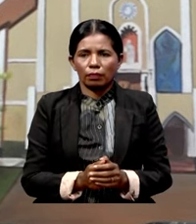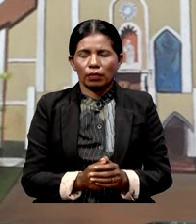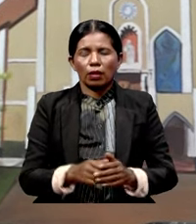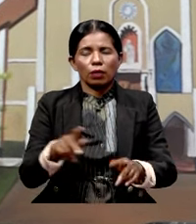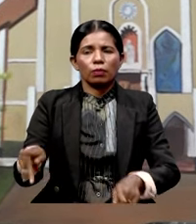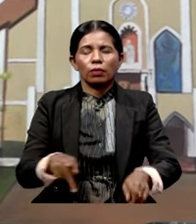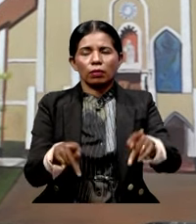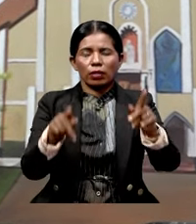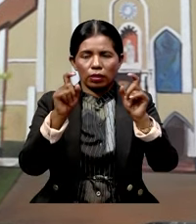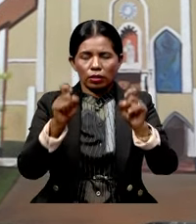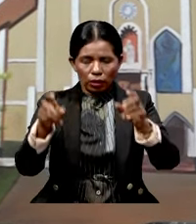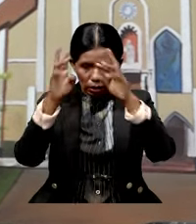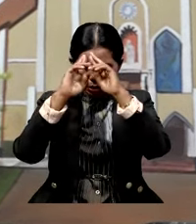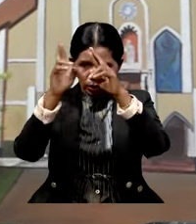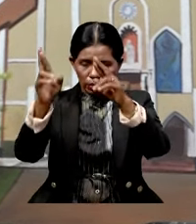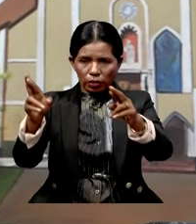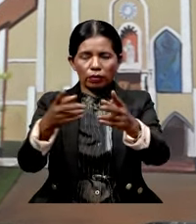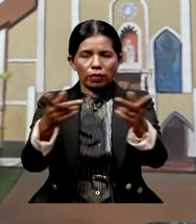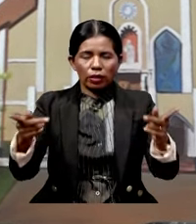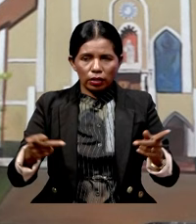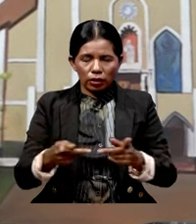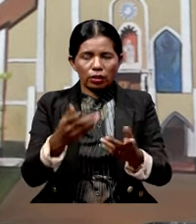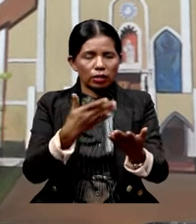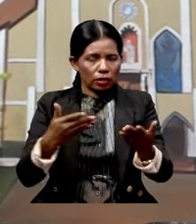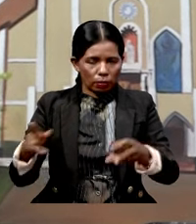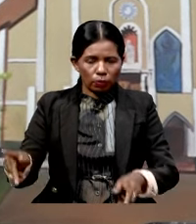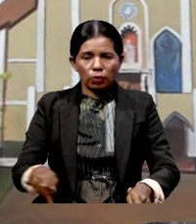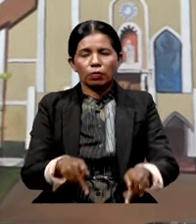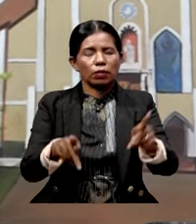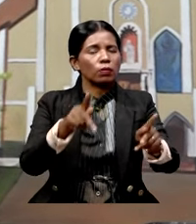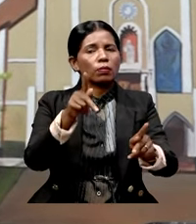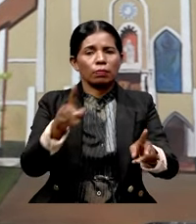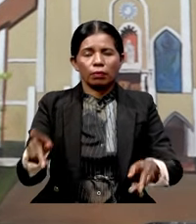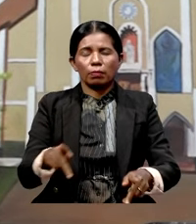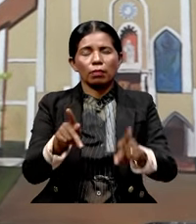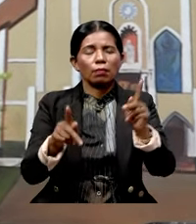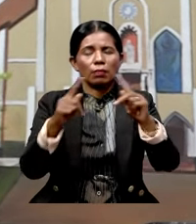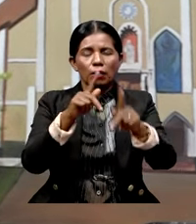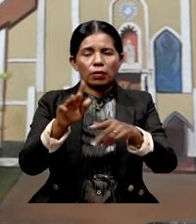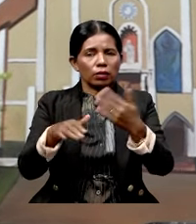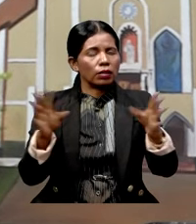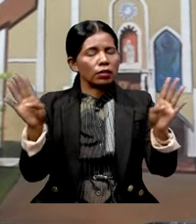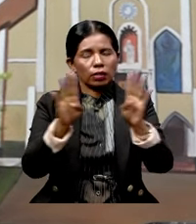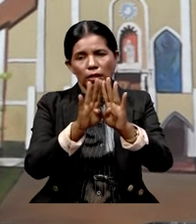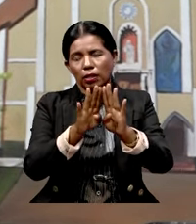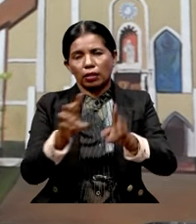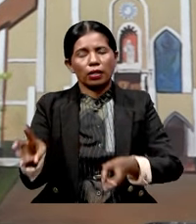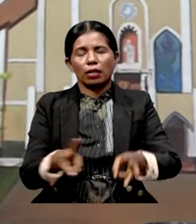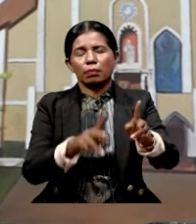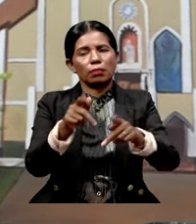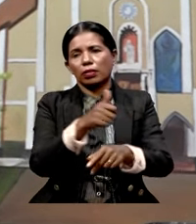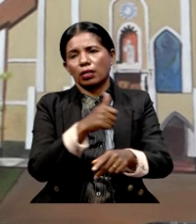público tem que respeitar áreas que têm facilidade público, mas é uma rota. Porque se lá, está a cada lado mesmo assim. Enquanto que o